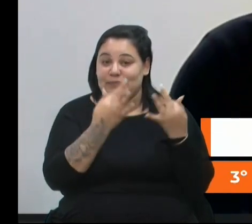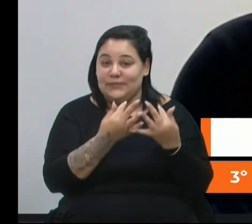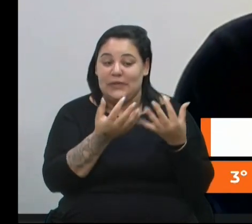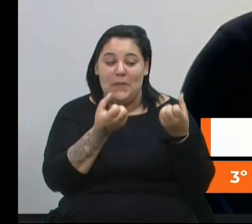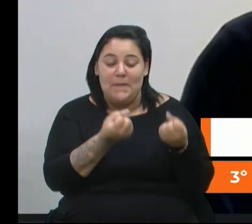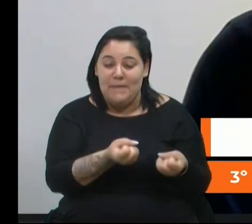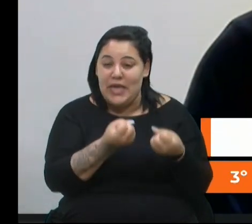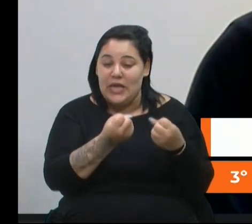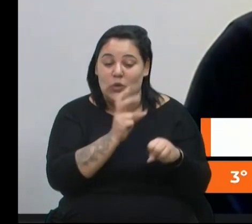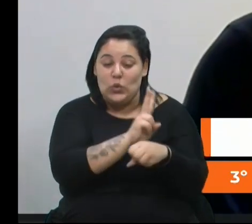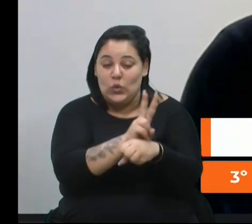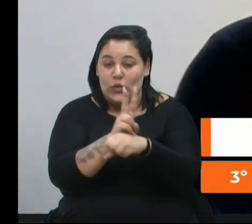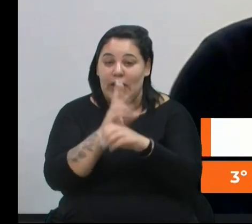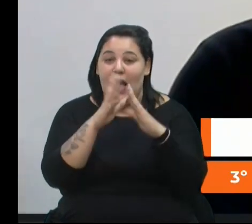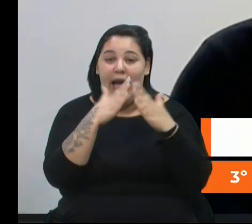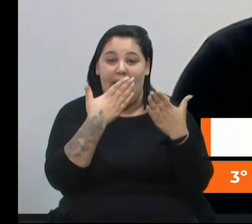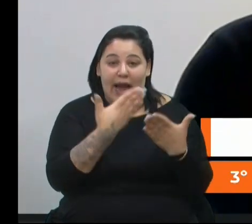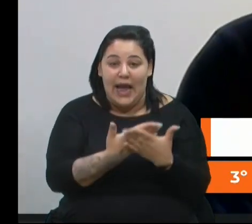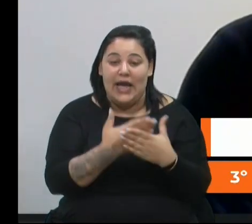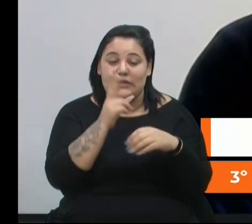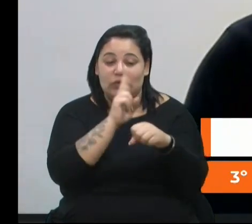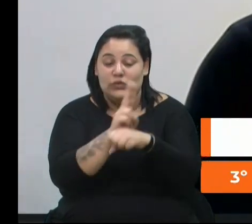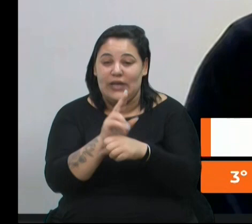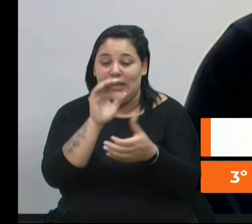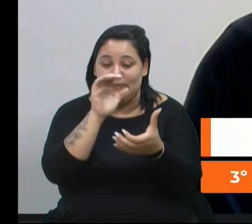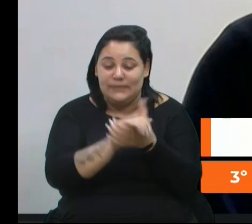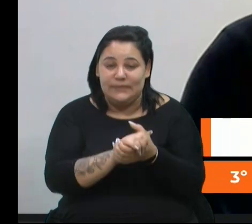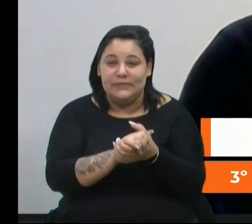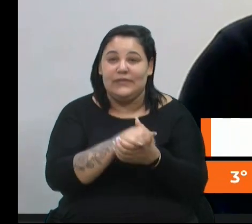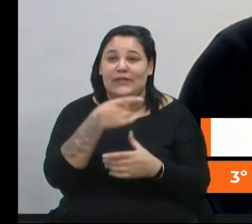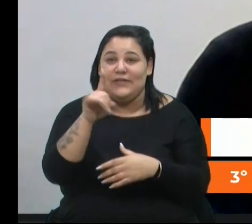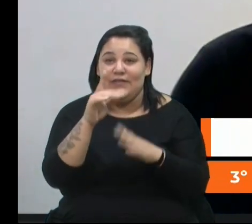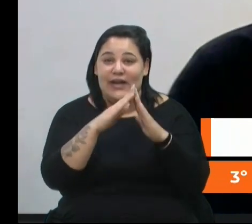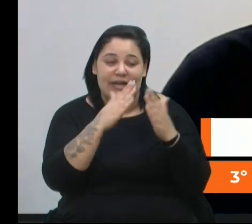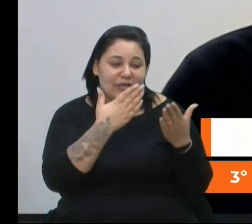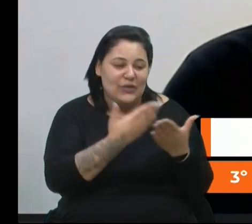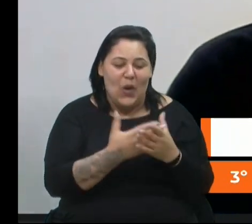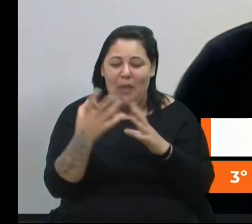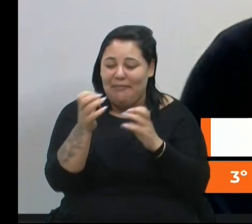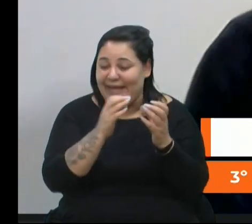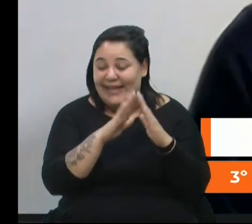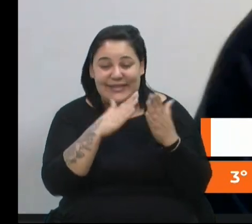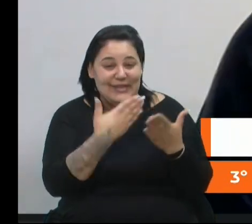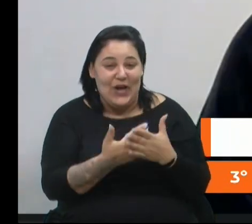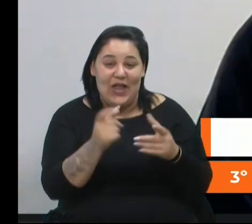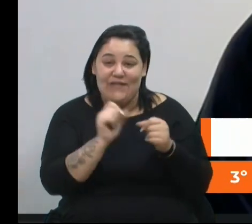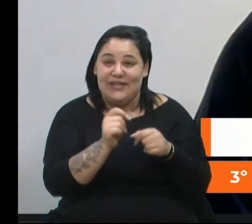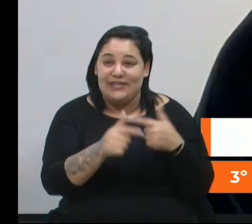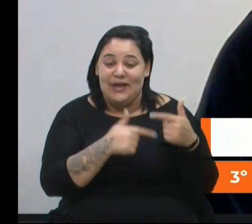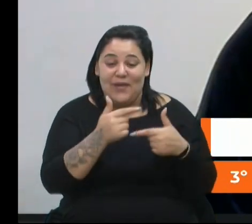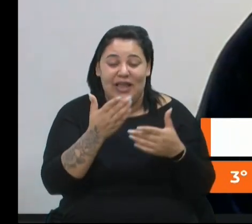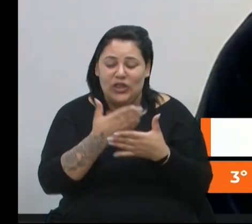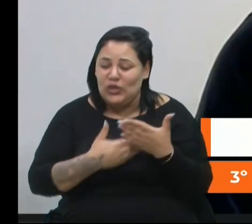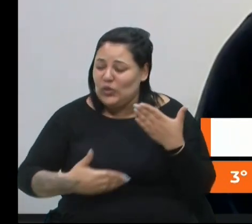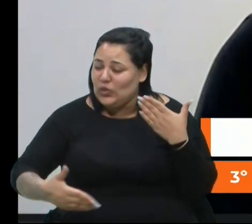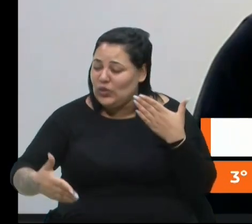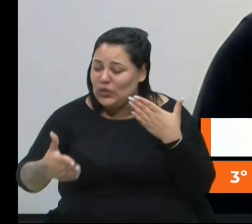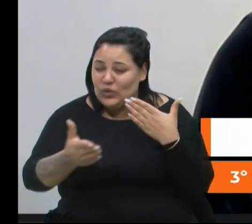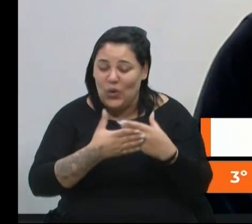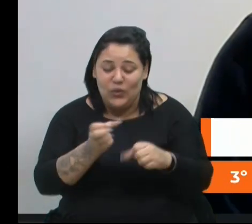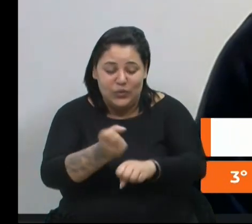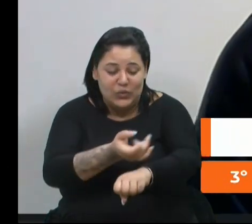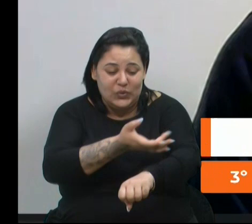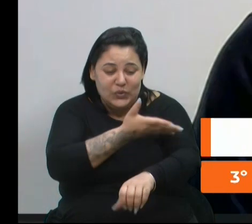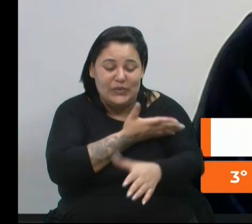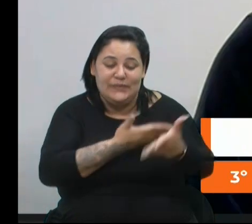cuidar da casa, cuidar dos filhos, cuidar do marido, correr na escola, brigar com a escola, fazer seu trabalho e toda aquela sobrecarga emocional